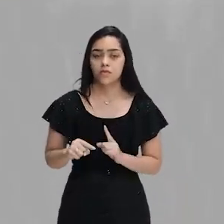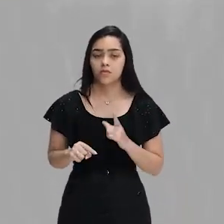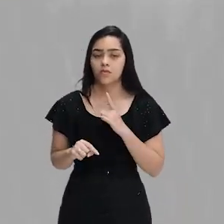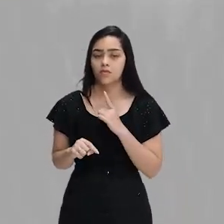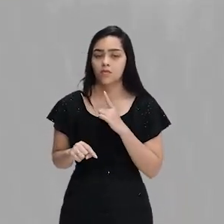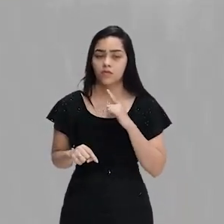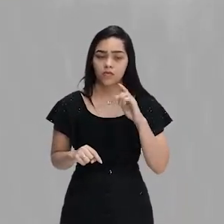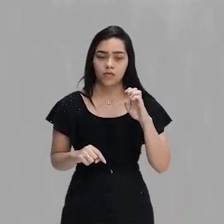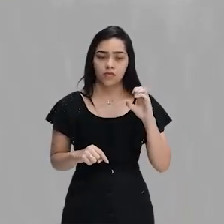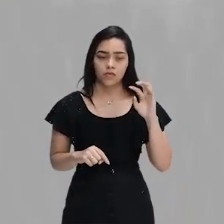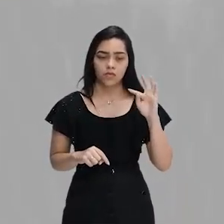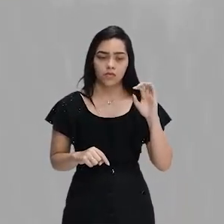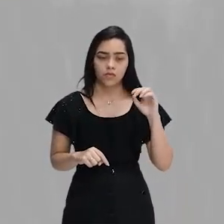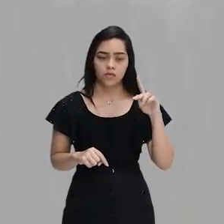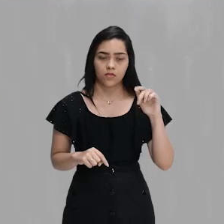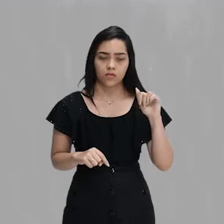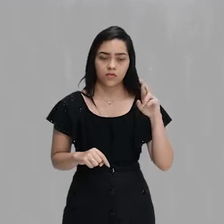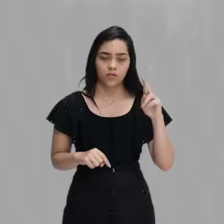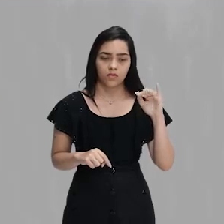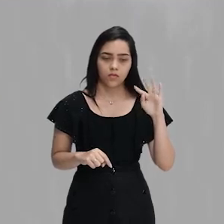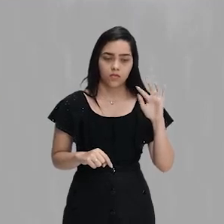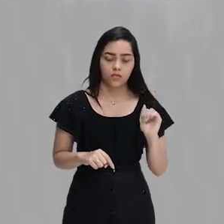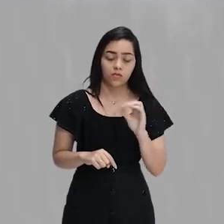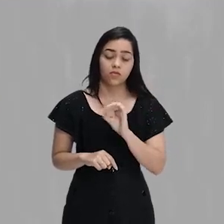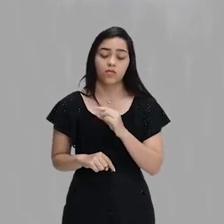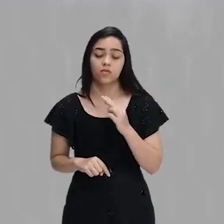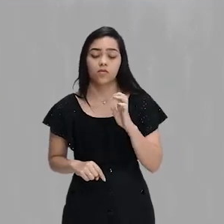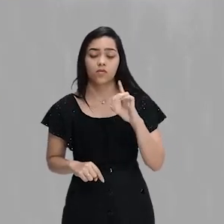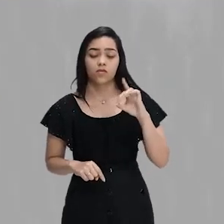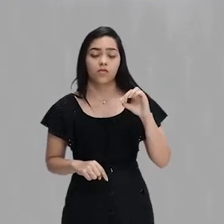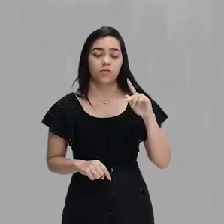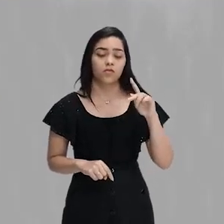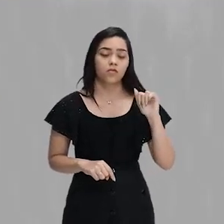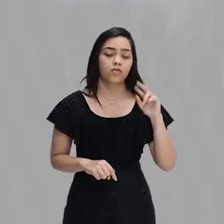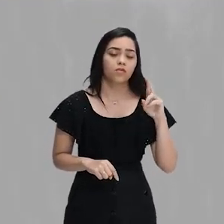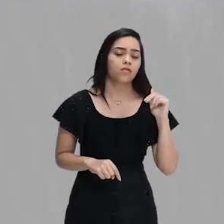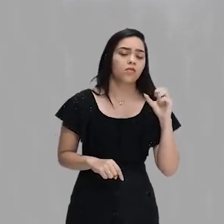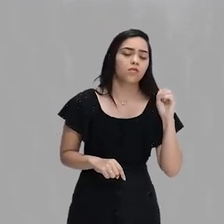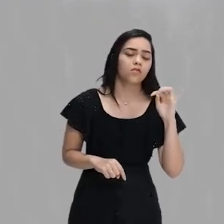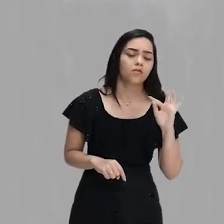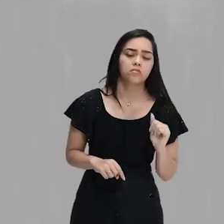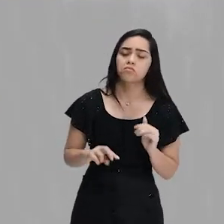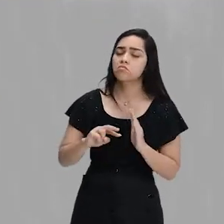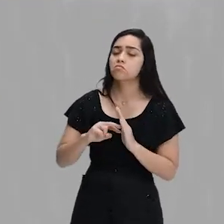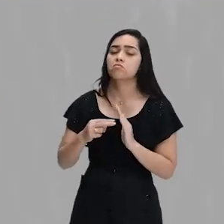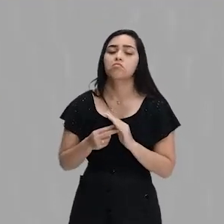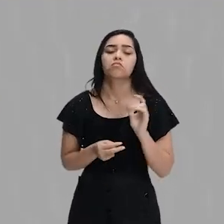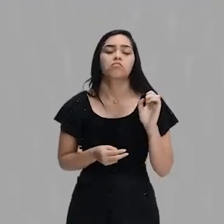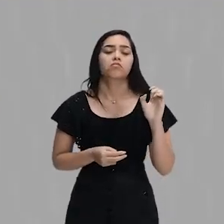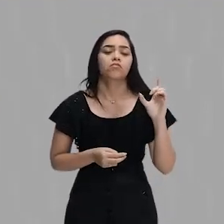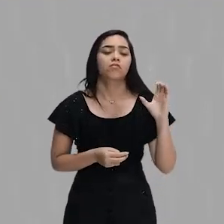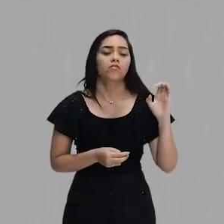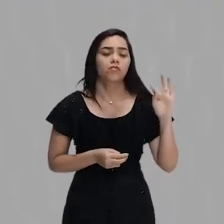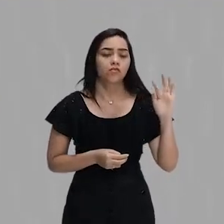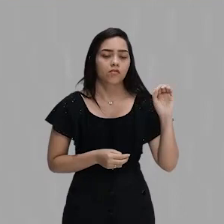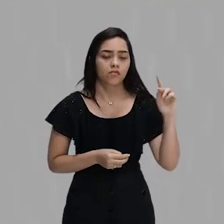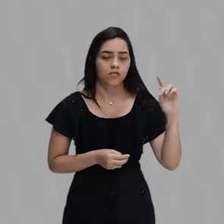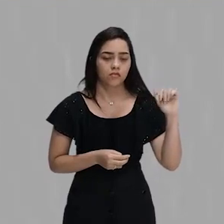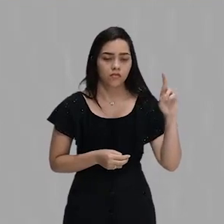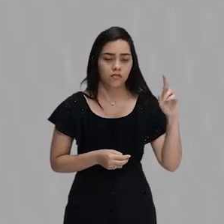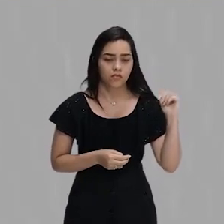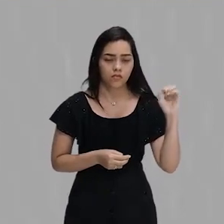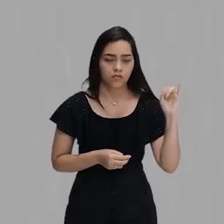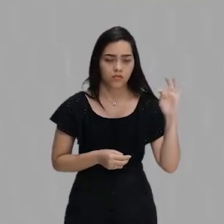como ectoparasita ou endoparasita. O que é um ectoparasita? O termo ecto quer dizer para